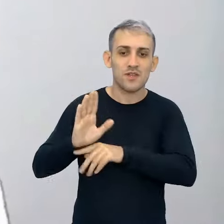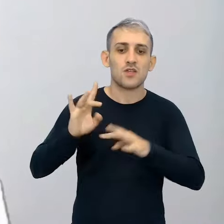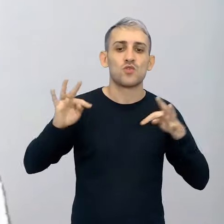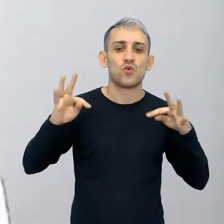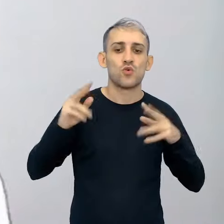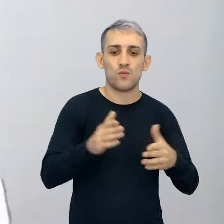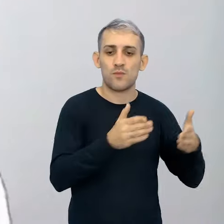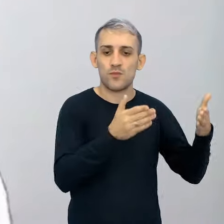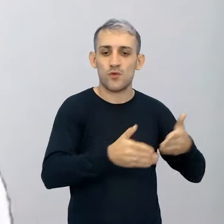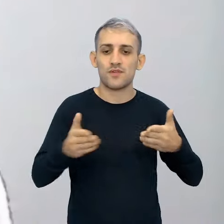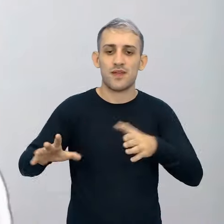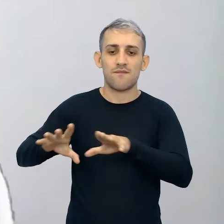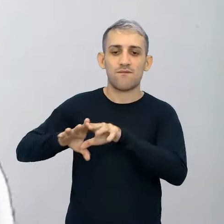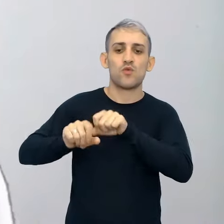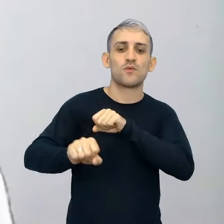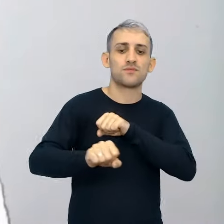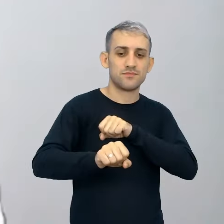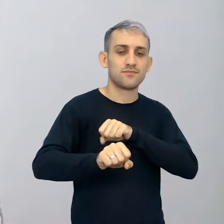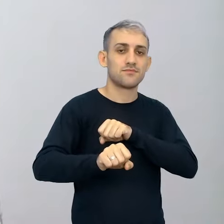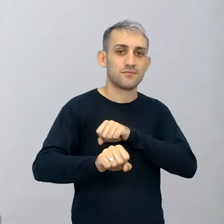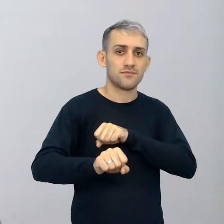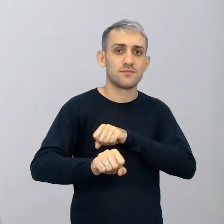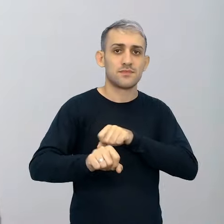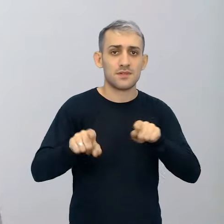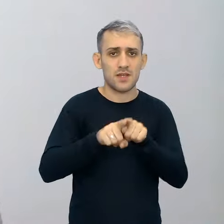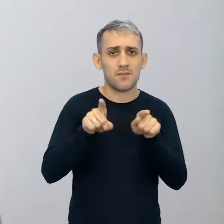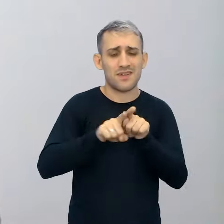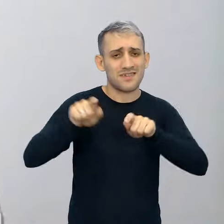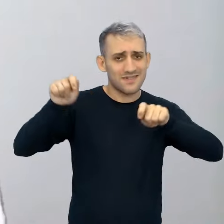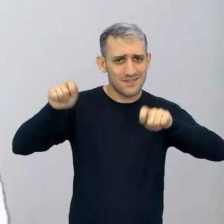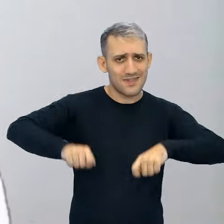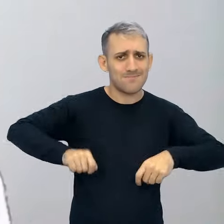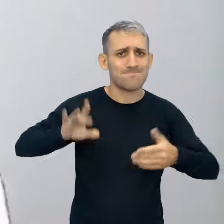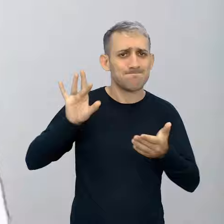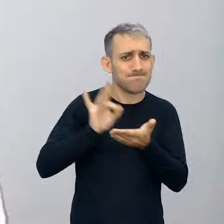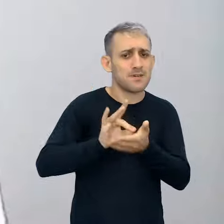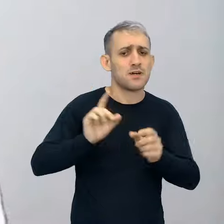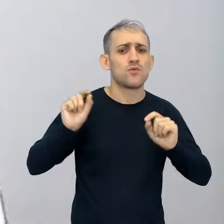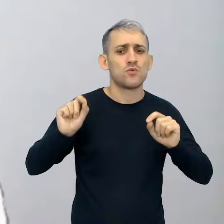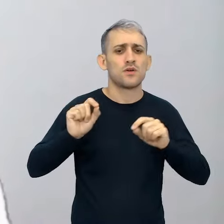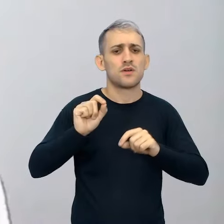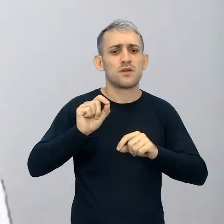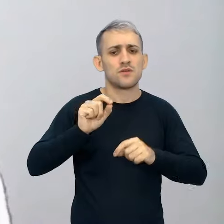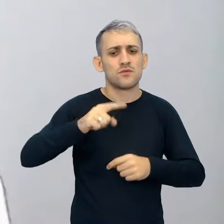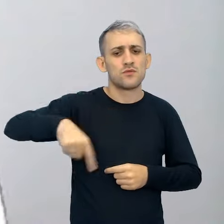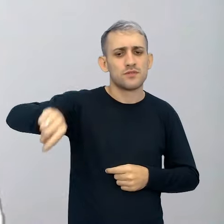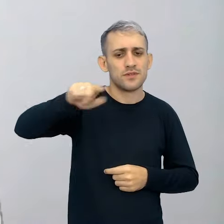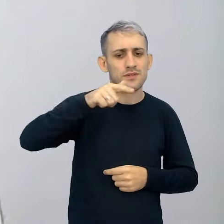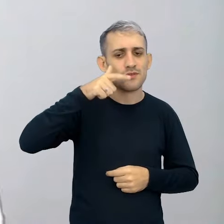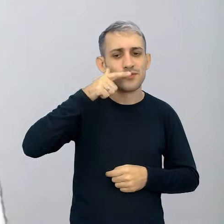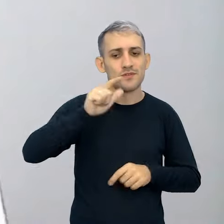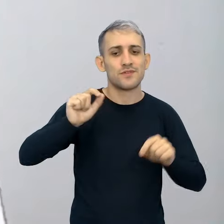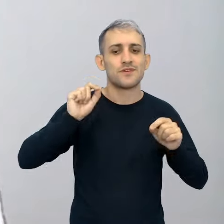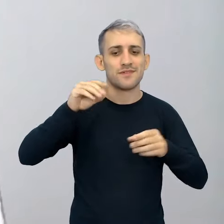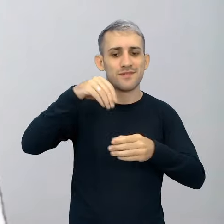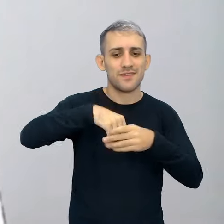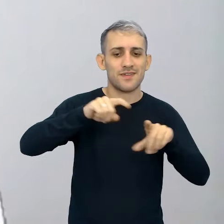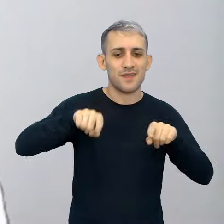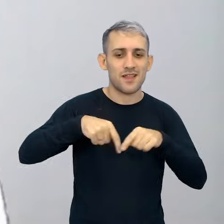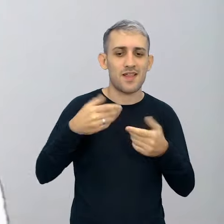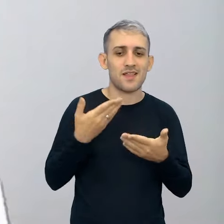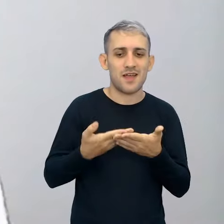esse processo formativo e que ele possa realmente chegar lá na ponta que é a sala de aula